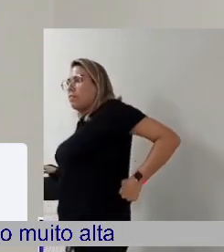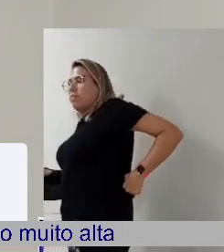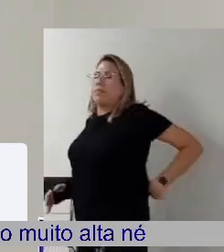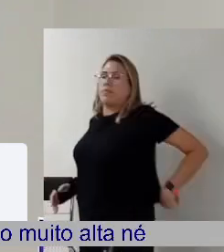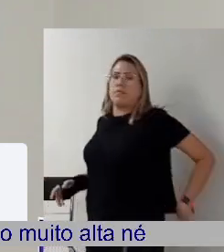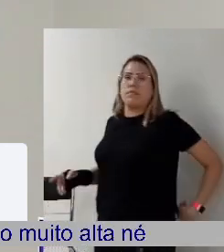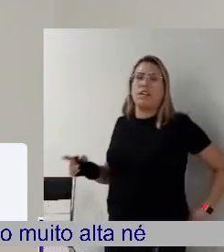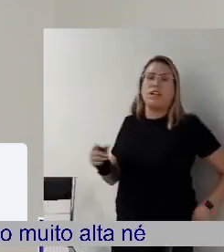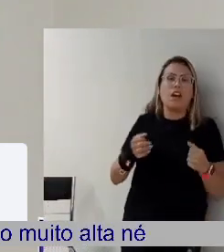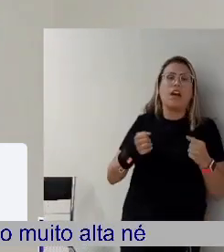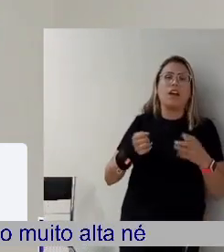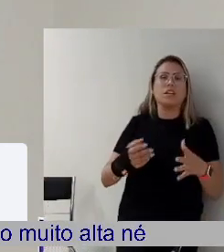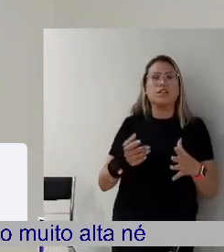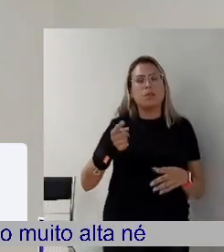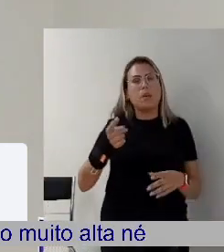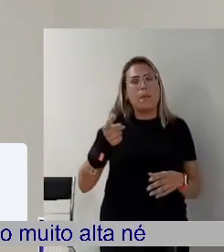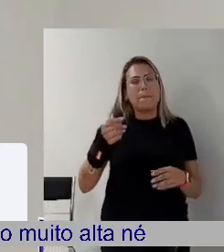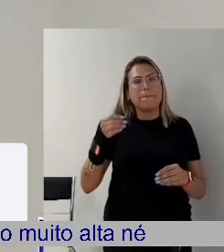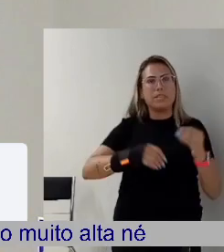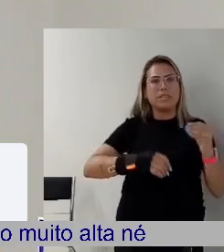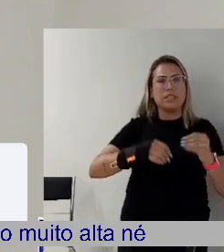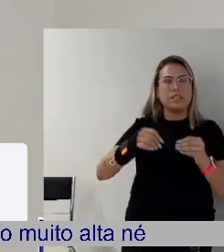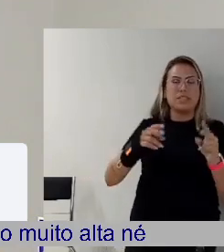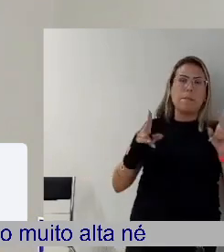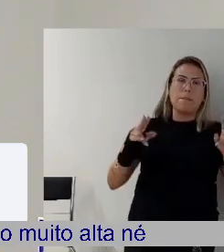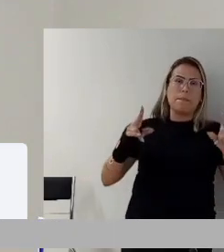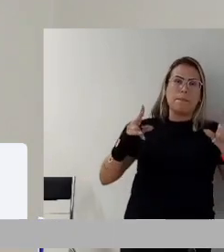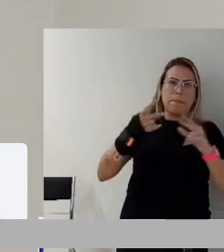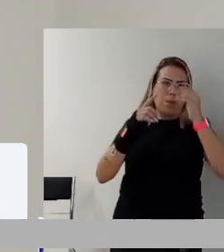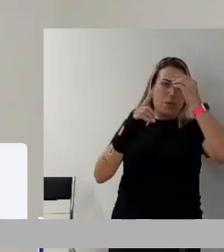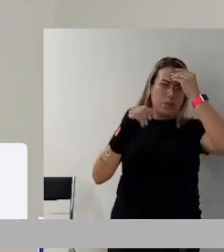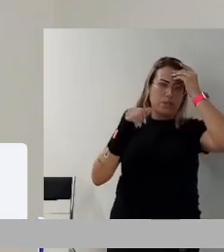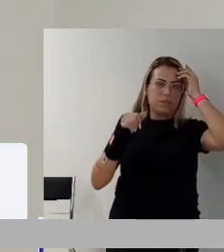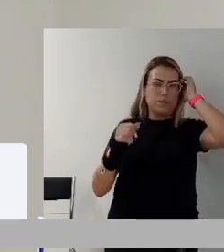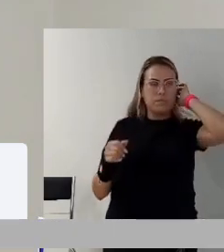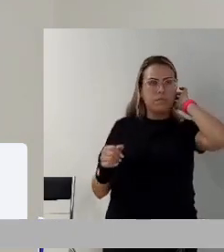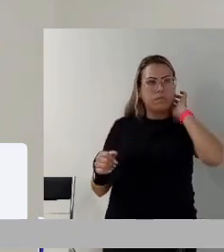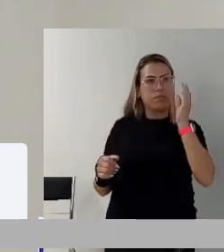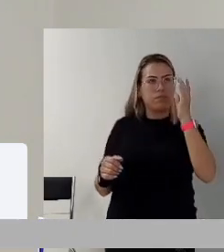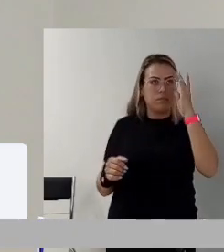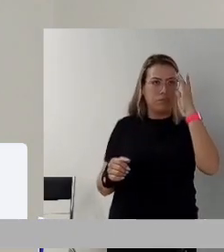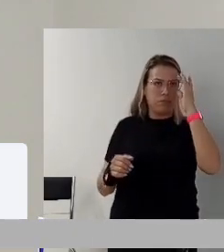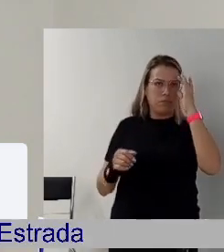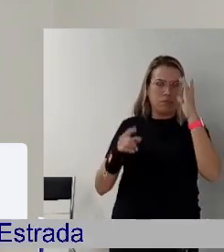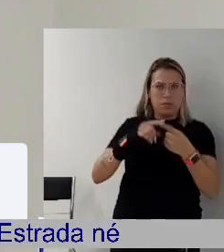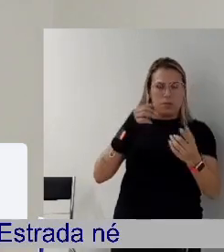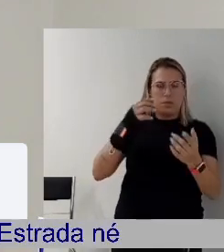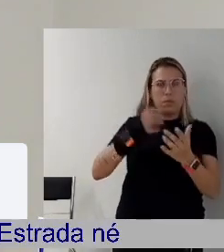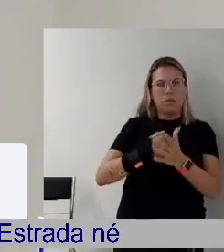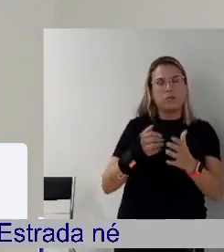aquele triturador de poda eh compramos também eh um carro Estrada né uma